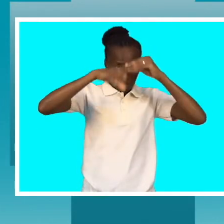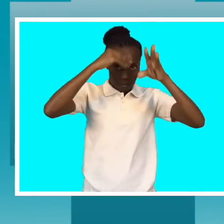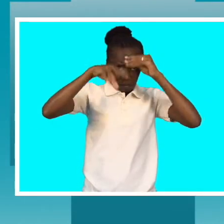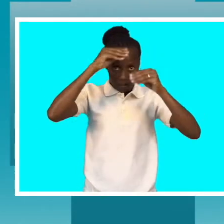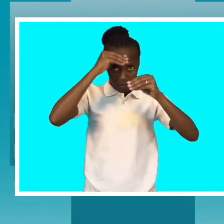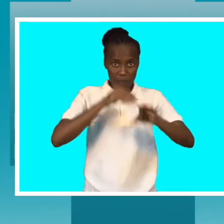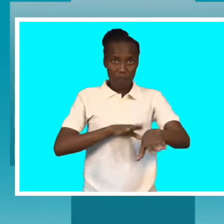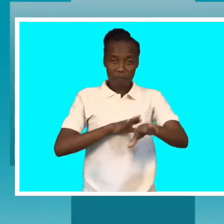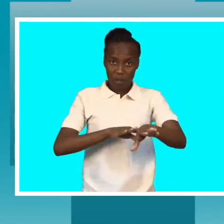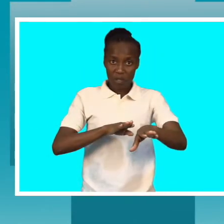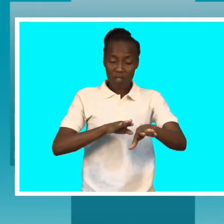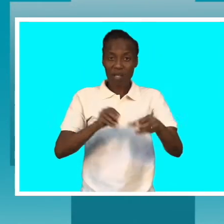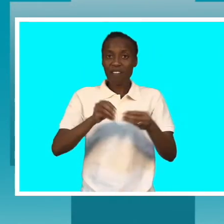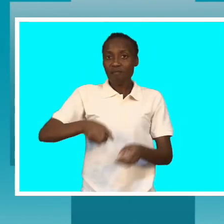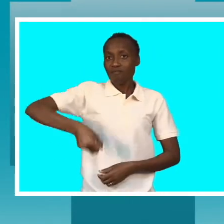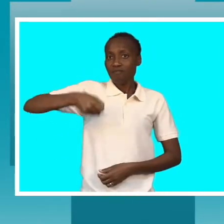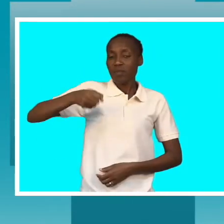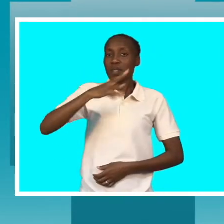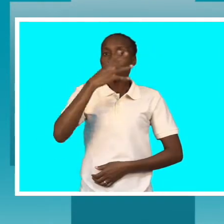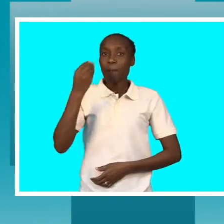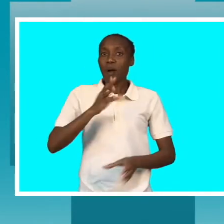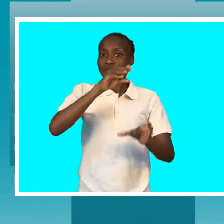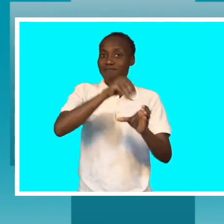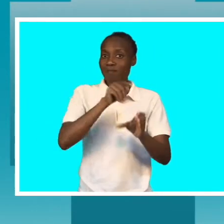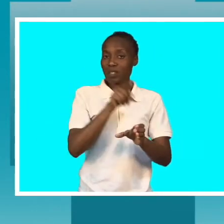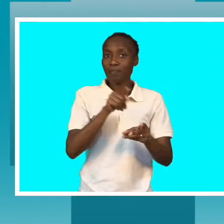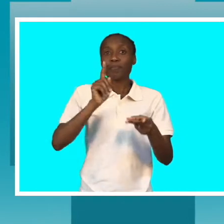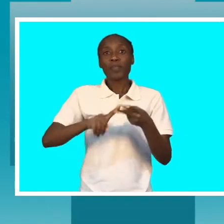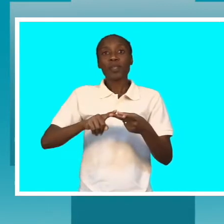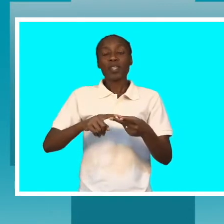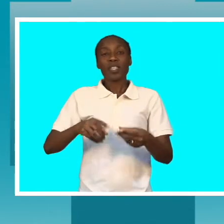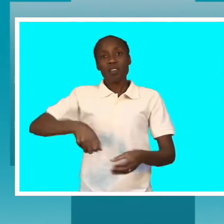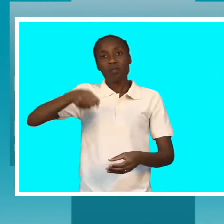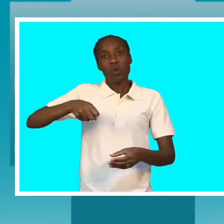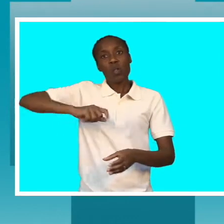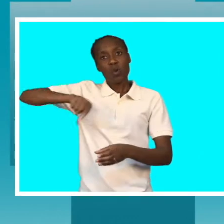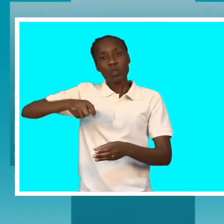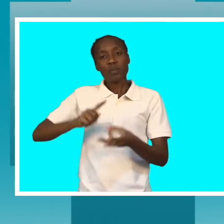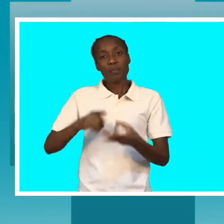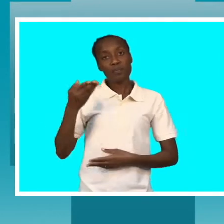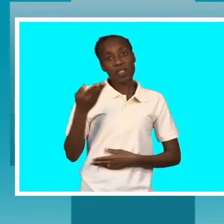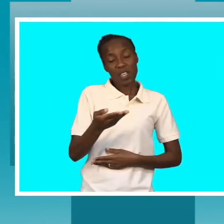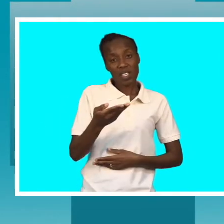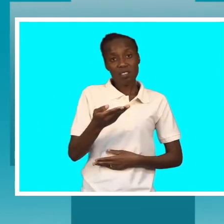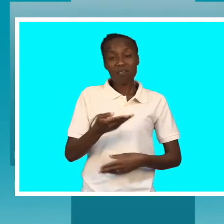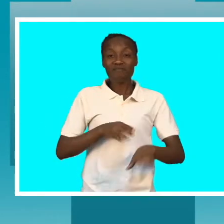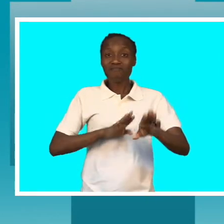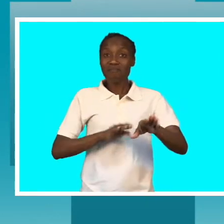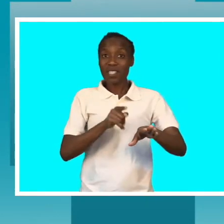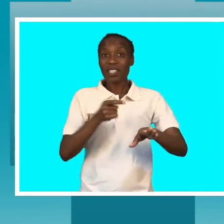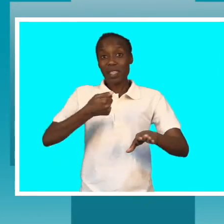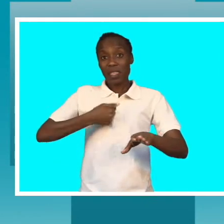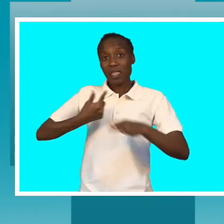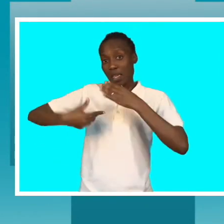essa máquina, para fazer essa com